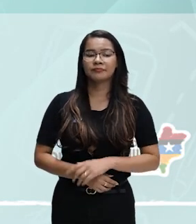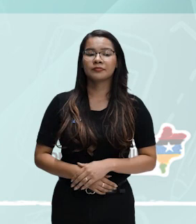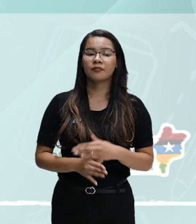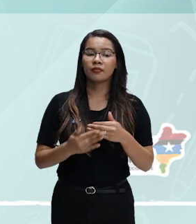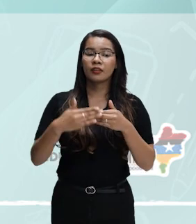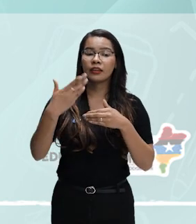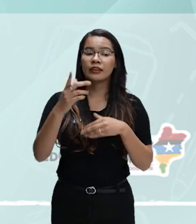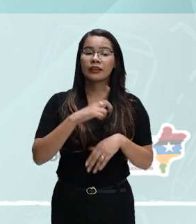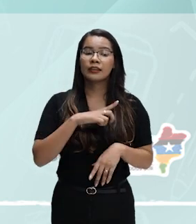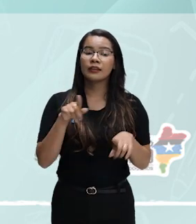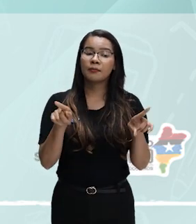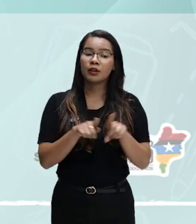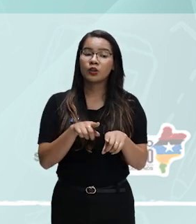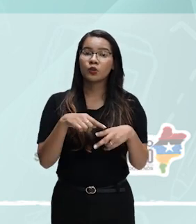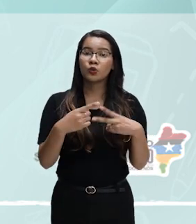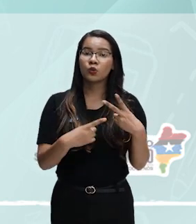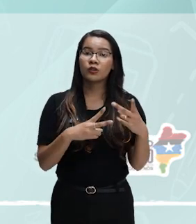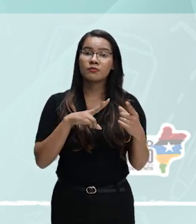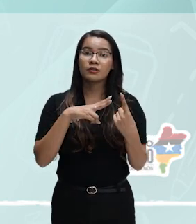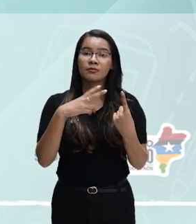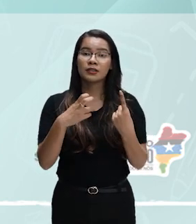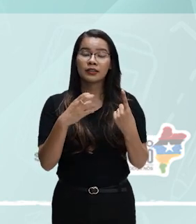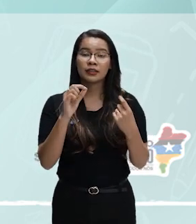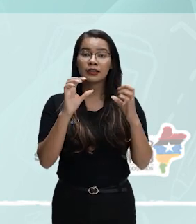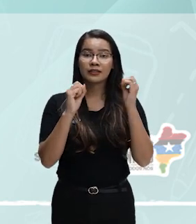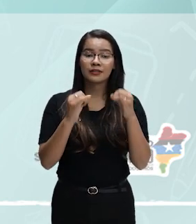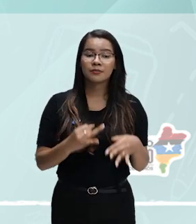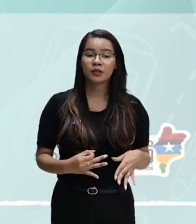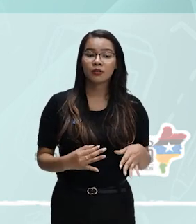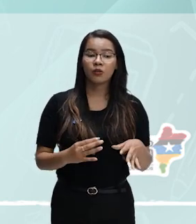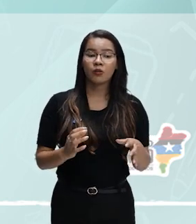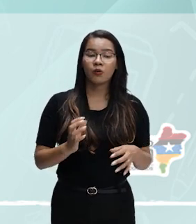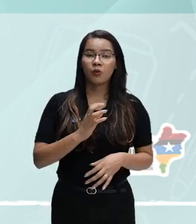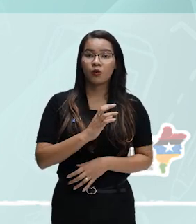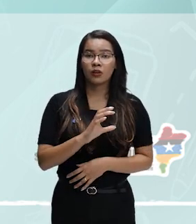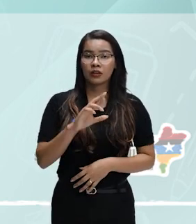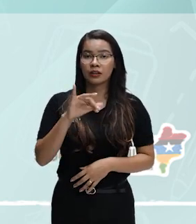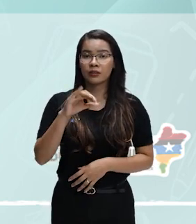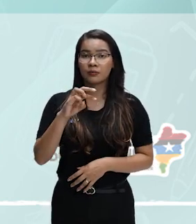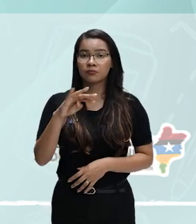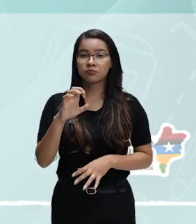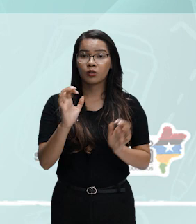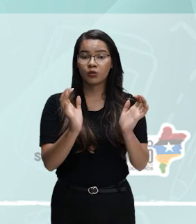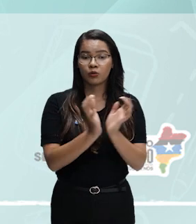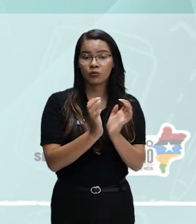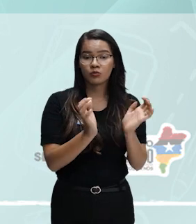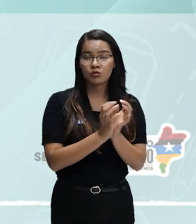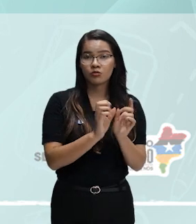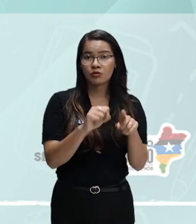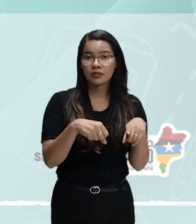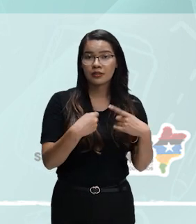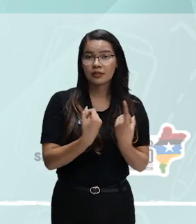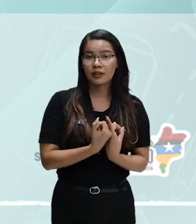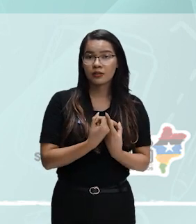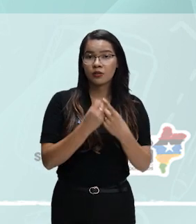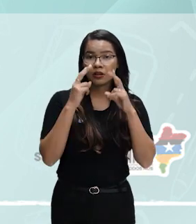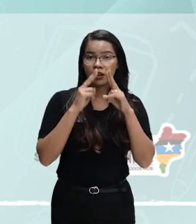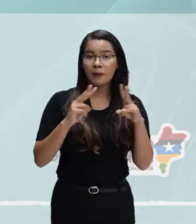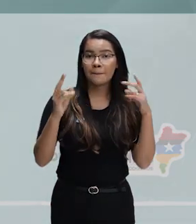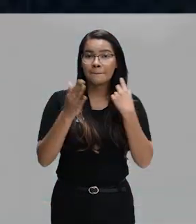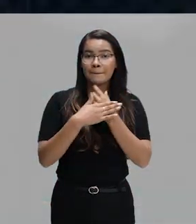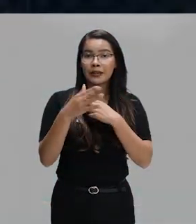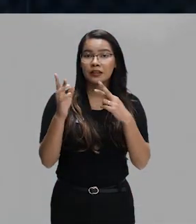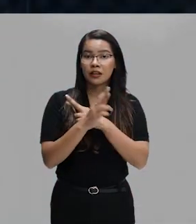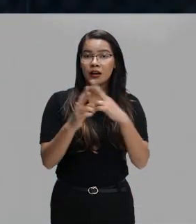que explicam a criminalidade por grupos sociais, por um viés, por um olhar mais voltado à questão dos